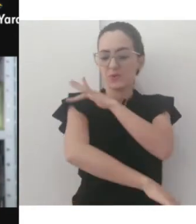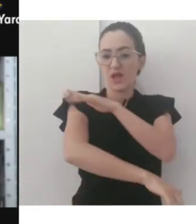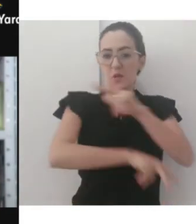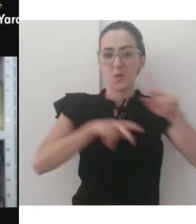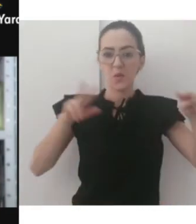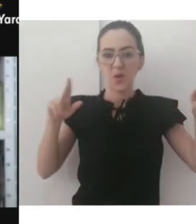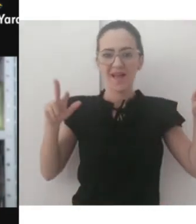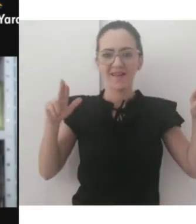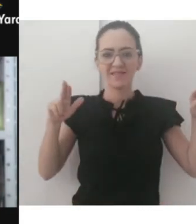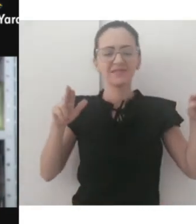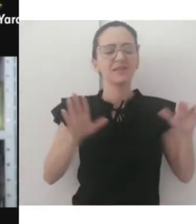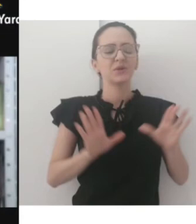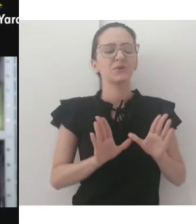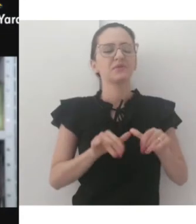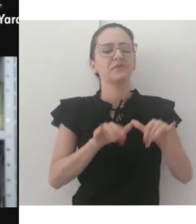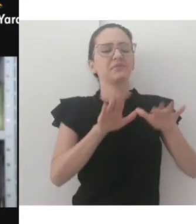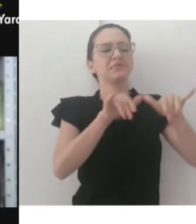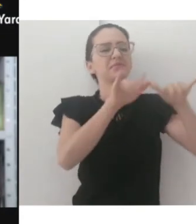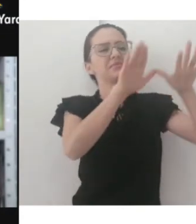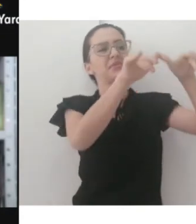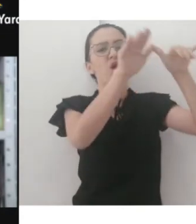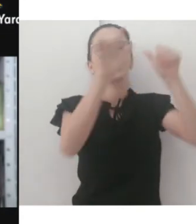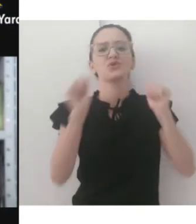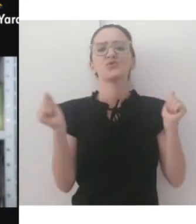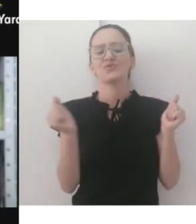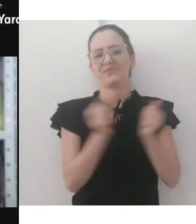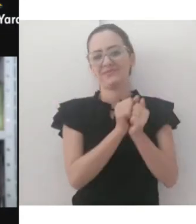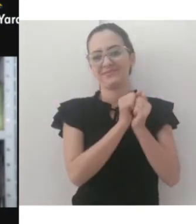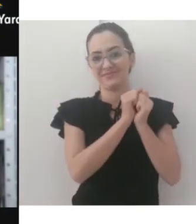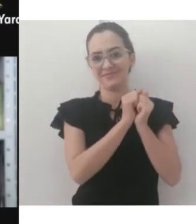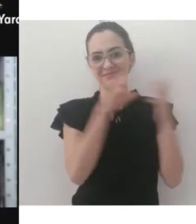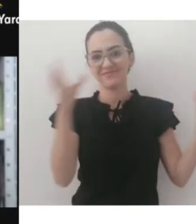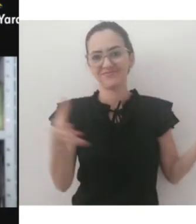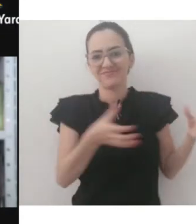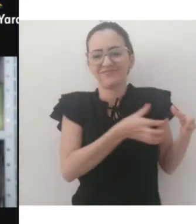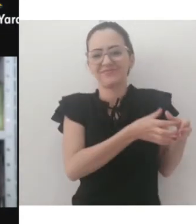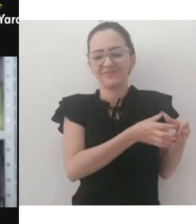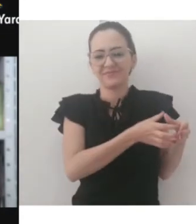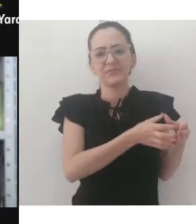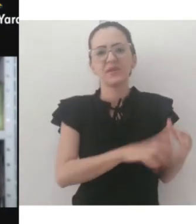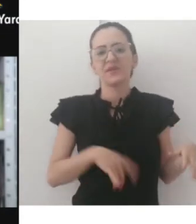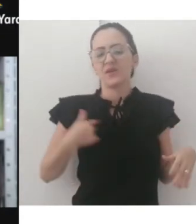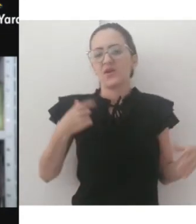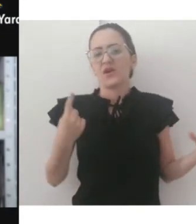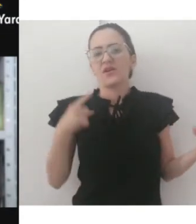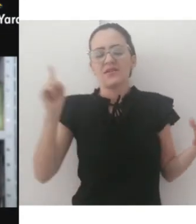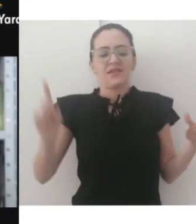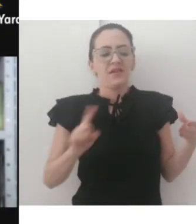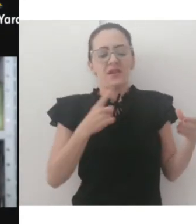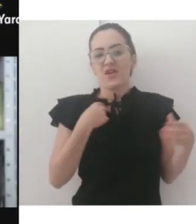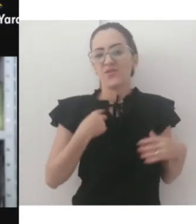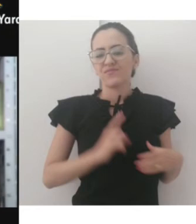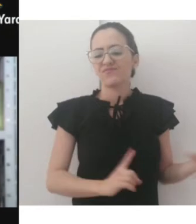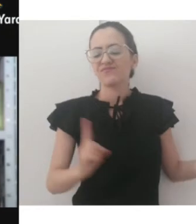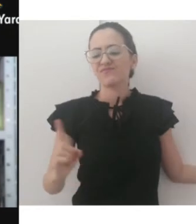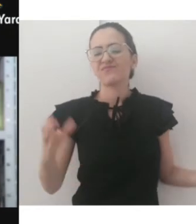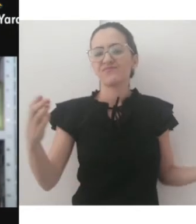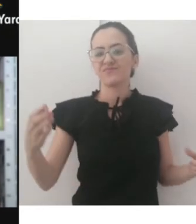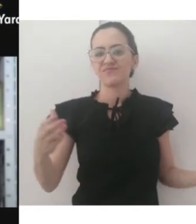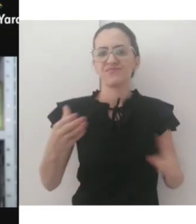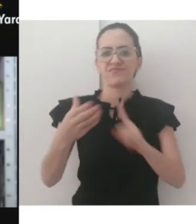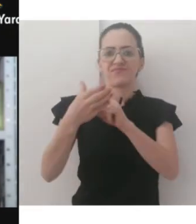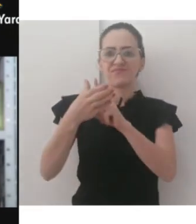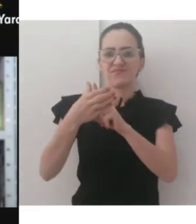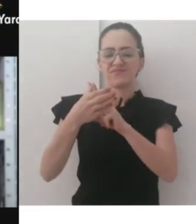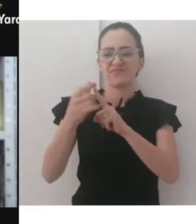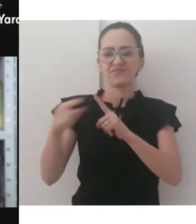mesma plumagem voam juntos, né? A gente tem que entender assim. Não adianta a gente ficar em um grupo que a galera não quer estudar, até em grupos